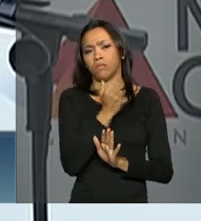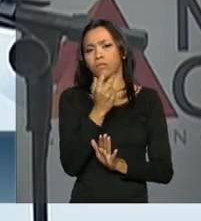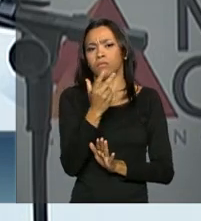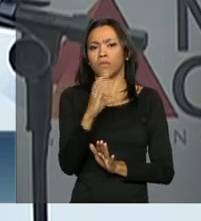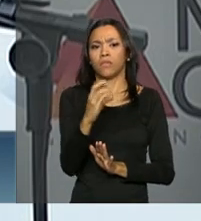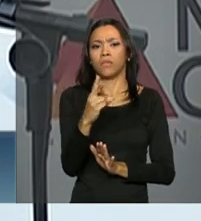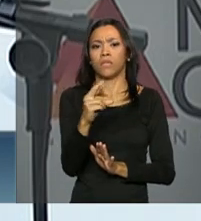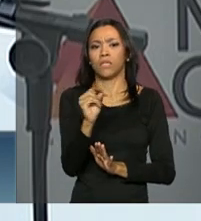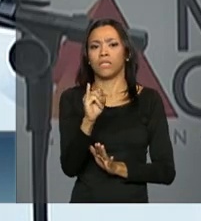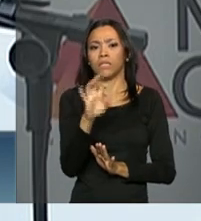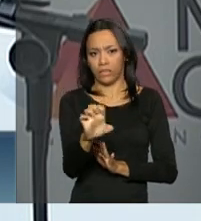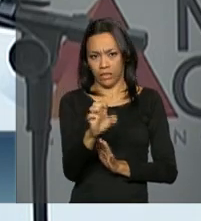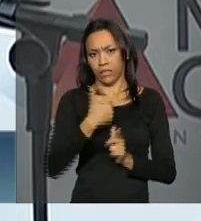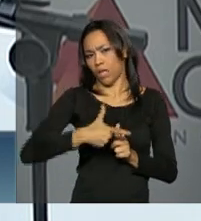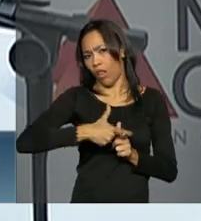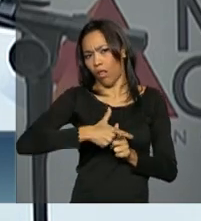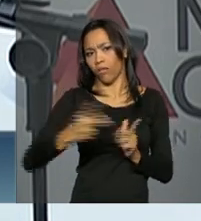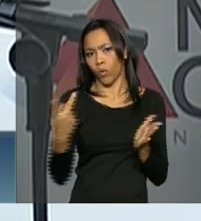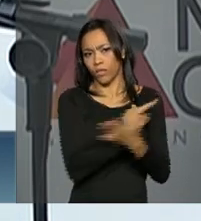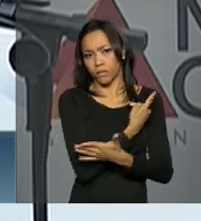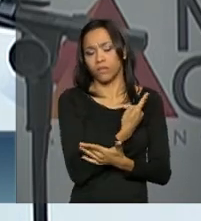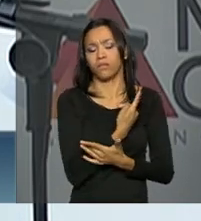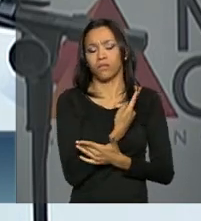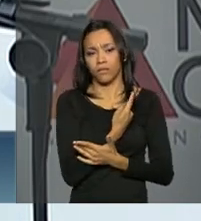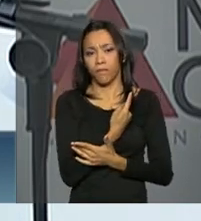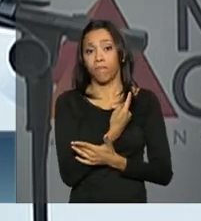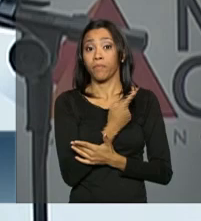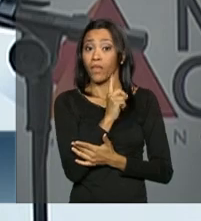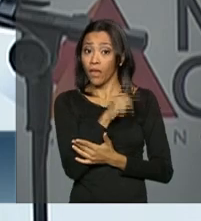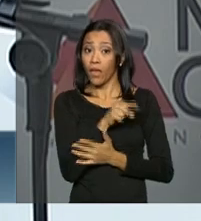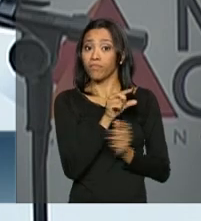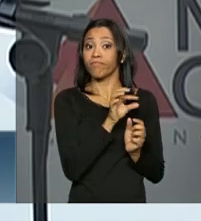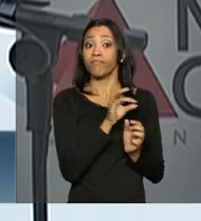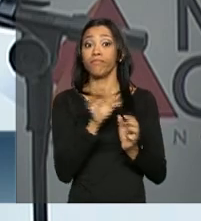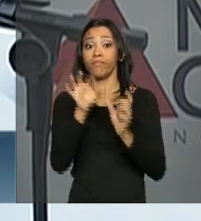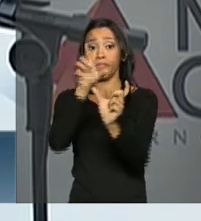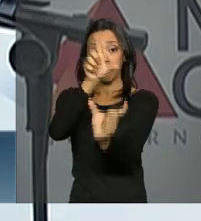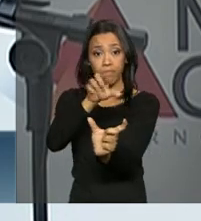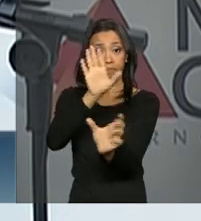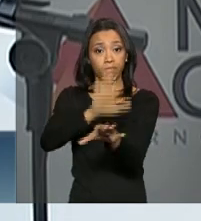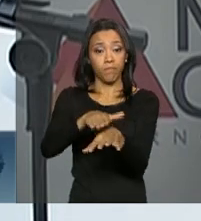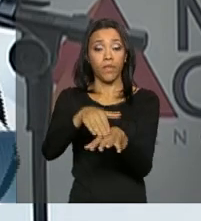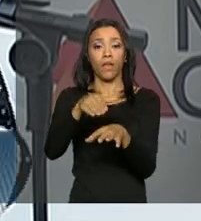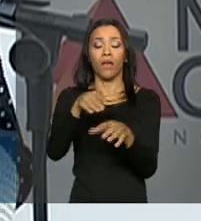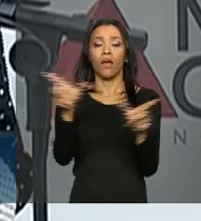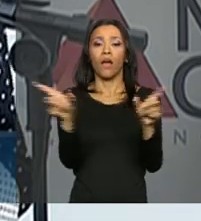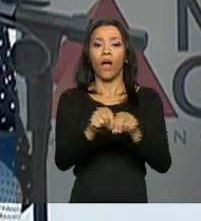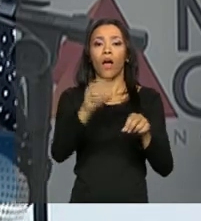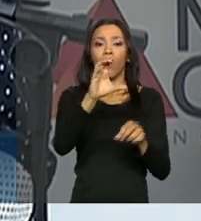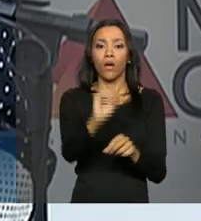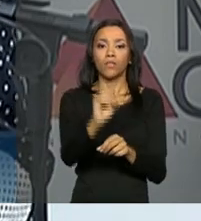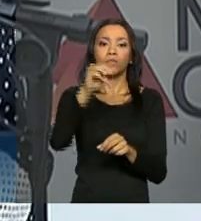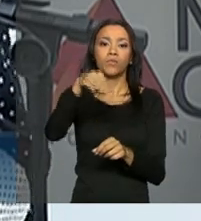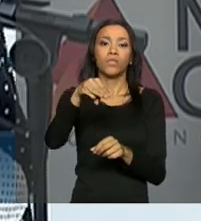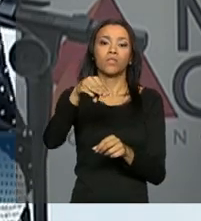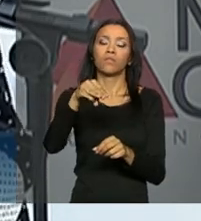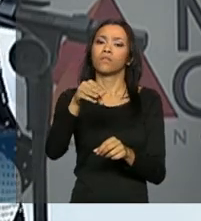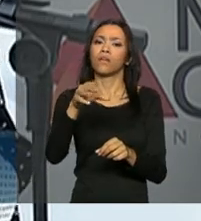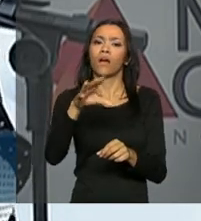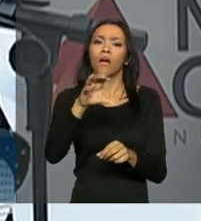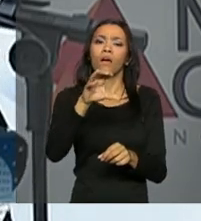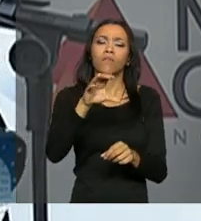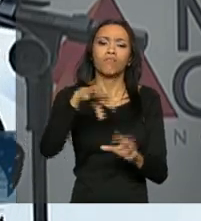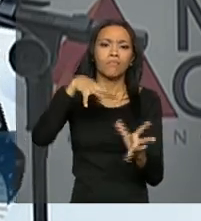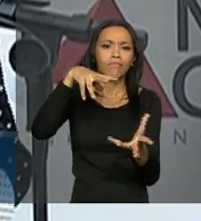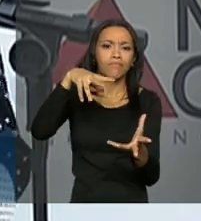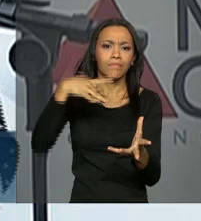crise reconhecida pela Organização Mundial de Saúde como sendo uma crise internacional.